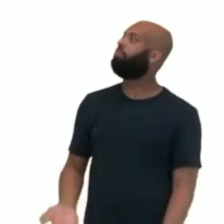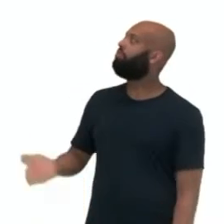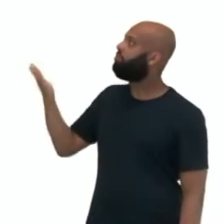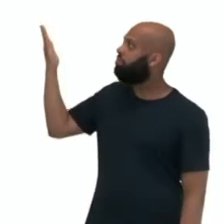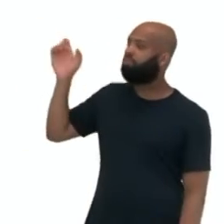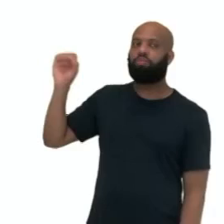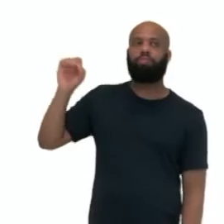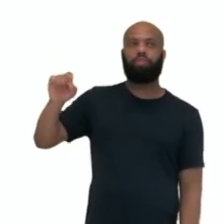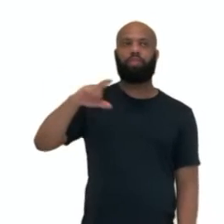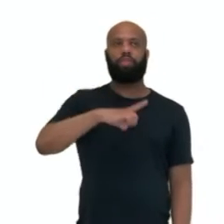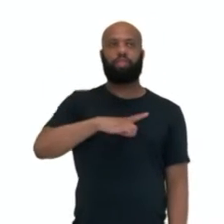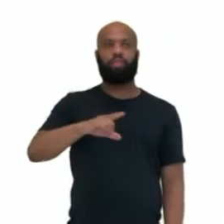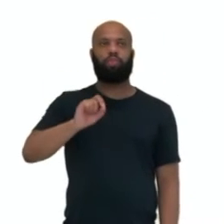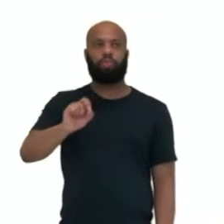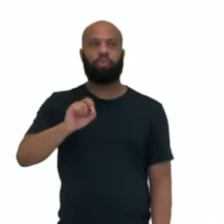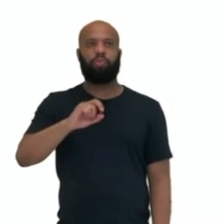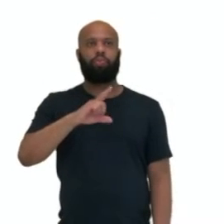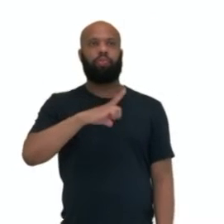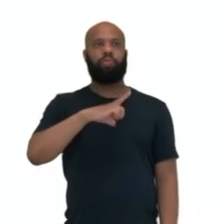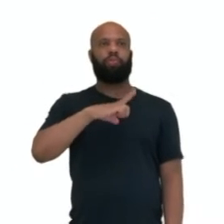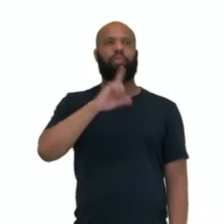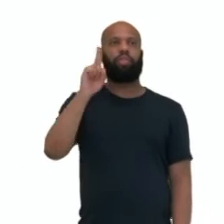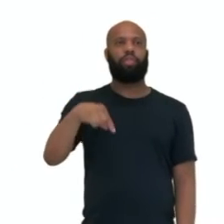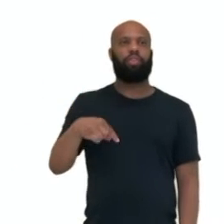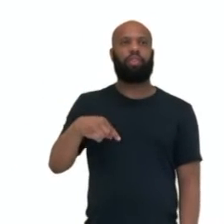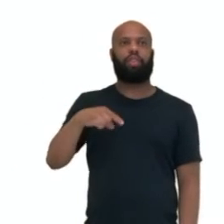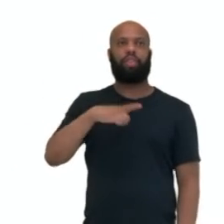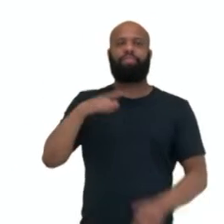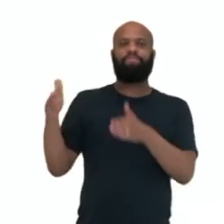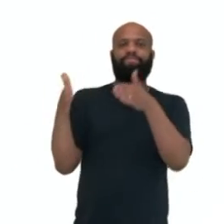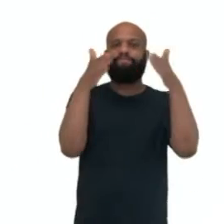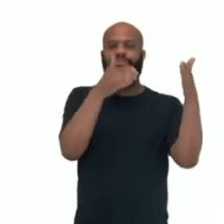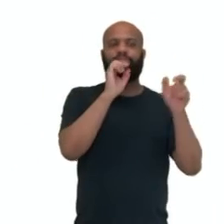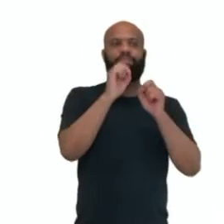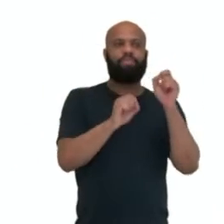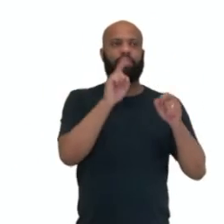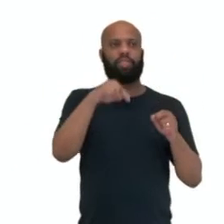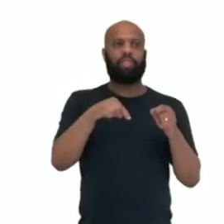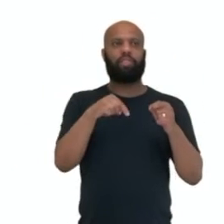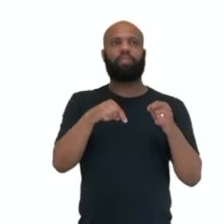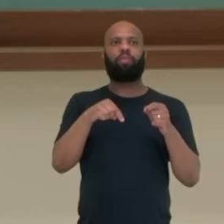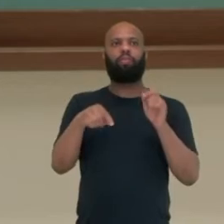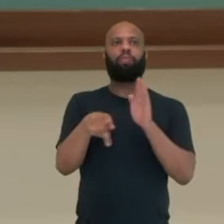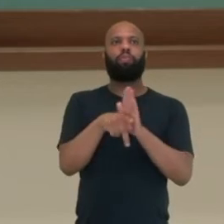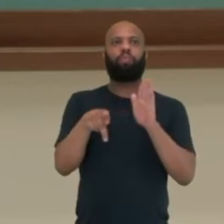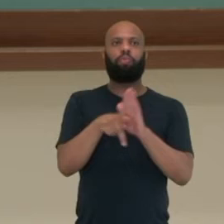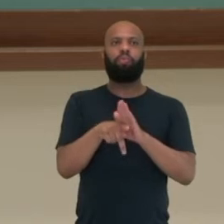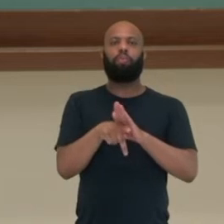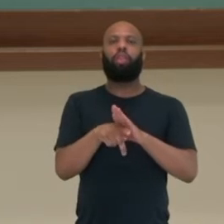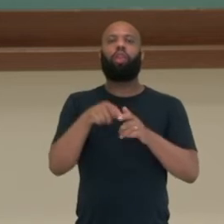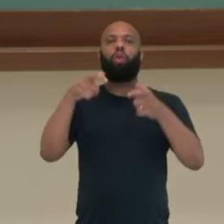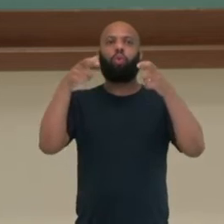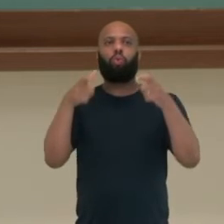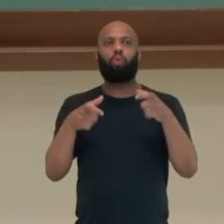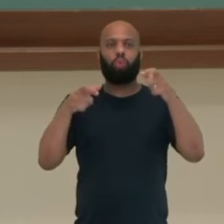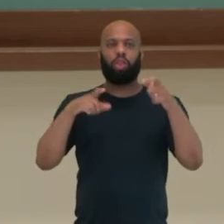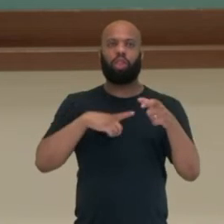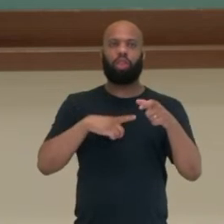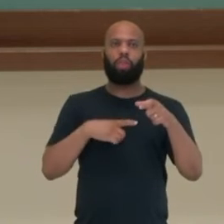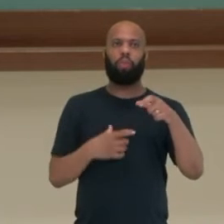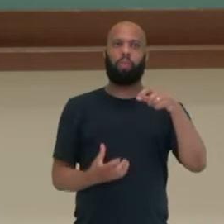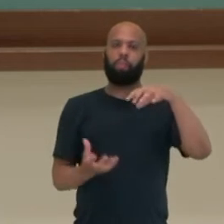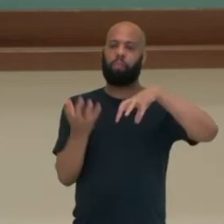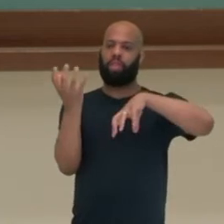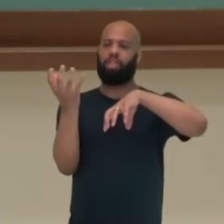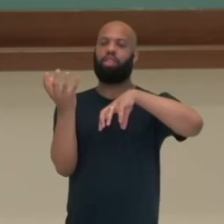nesse prédio lateral, nós temos o Poder Executivo, é o Palácio do Planalto, tá? Então, o Palácio do Planalto